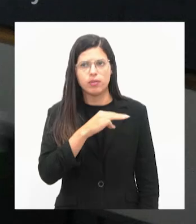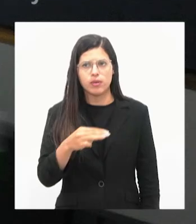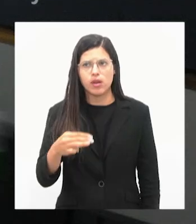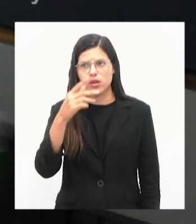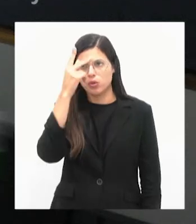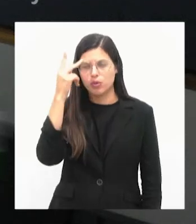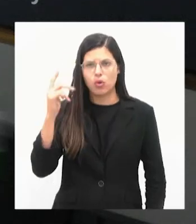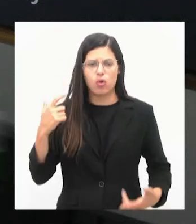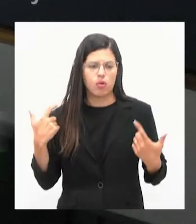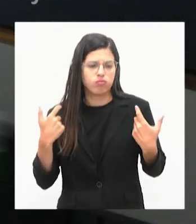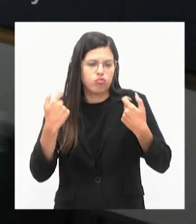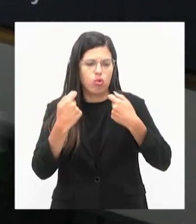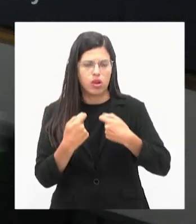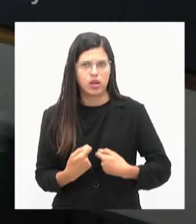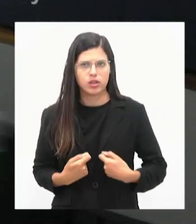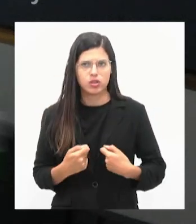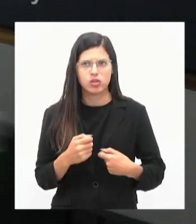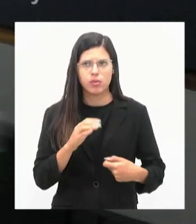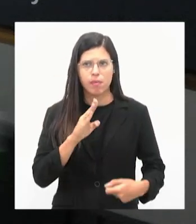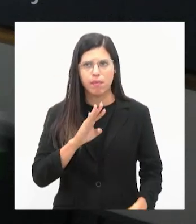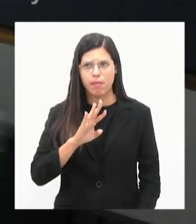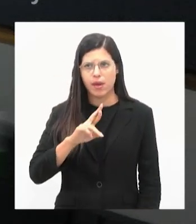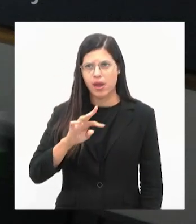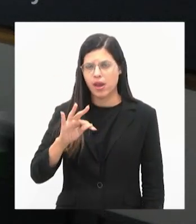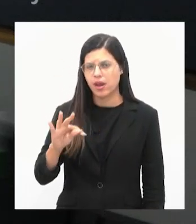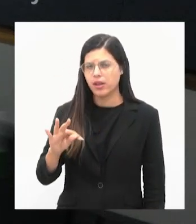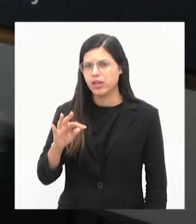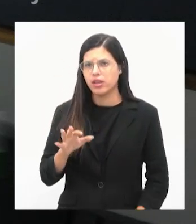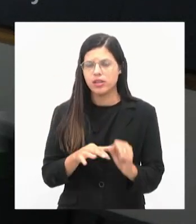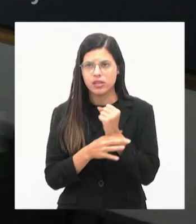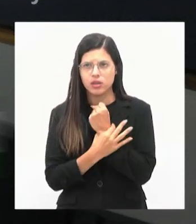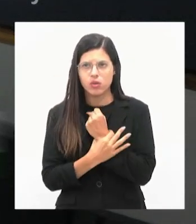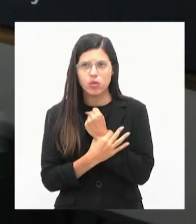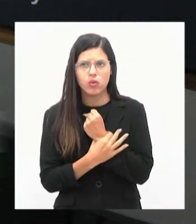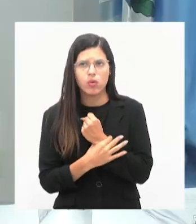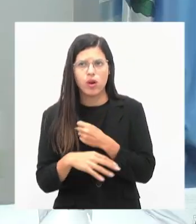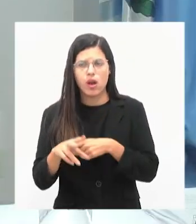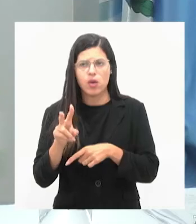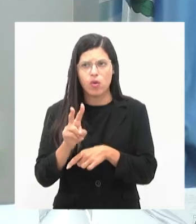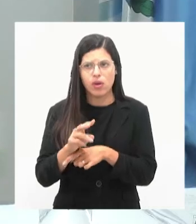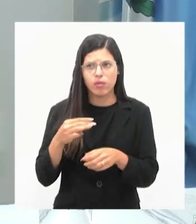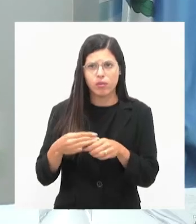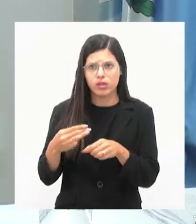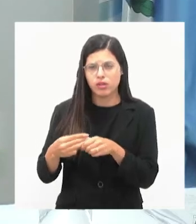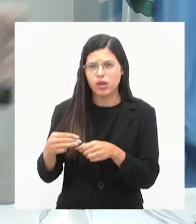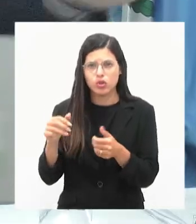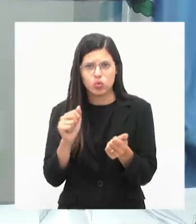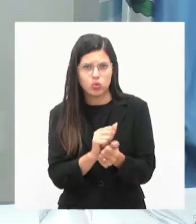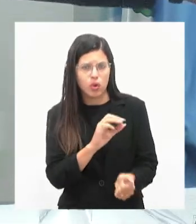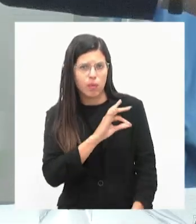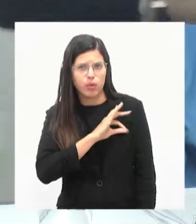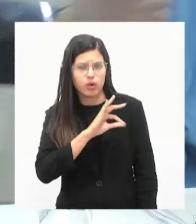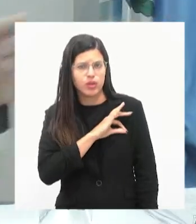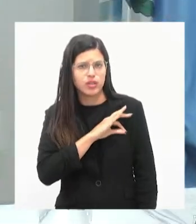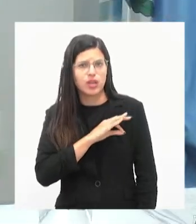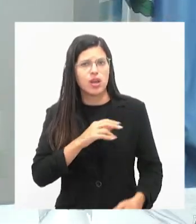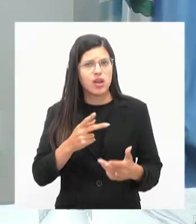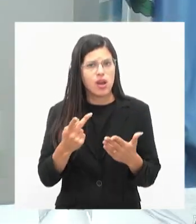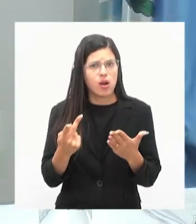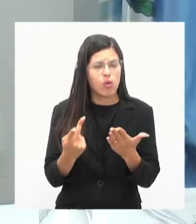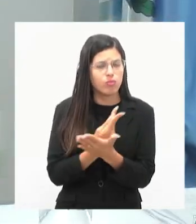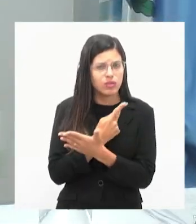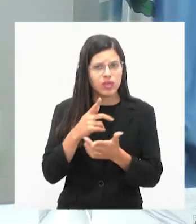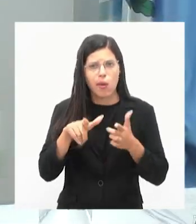seguro, aí o guarda municipal arrastava o polícia para lá, chegava lá, ele dava legalidade na operação, como foi na Avenida Brasil. O que o